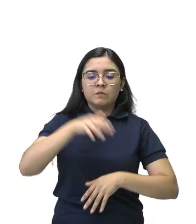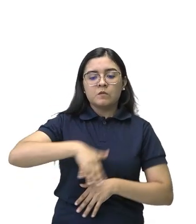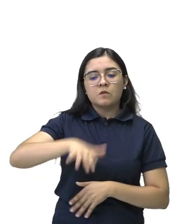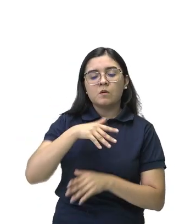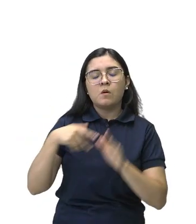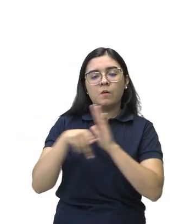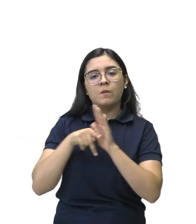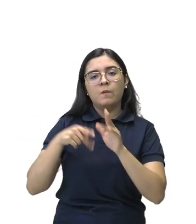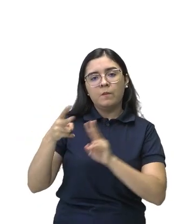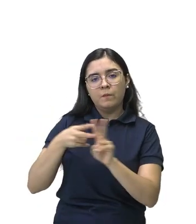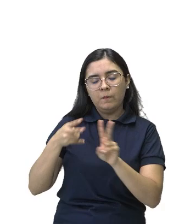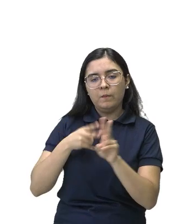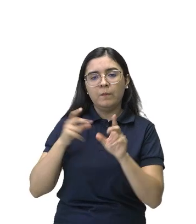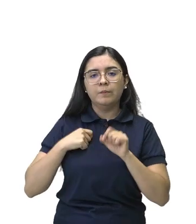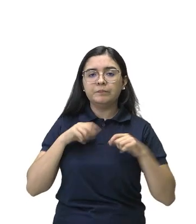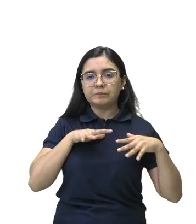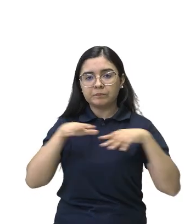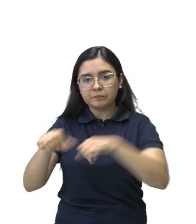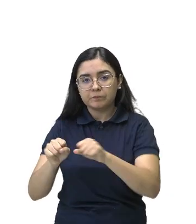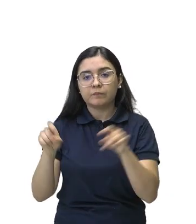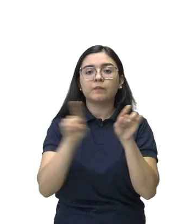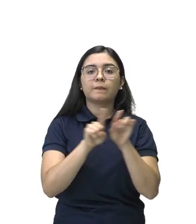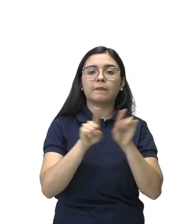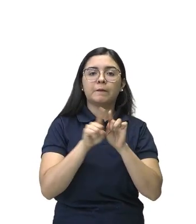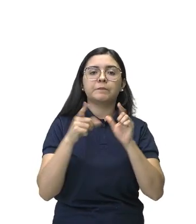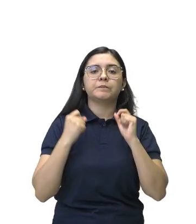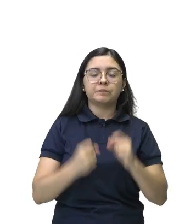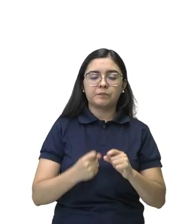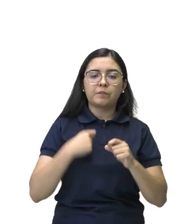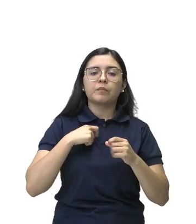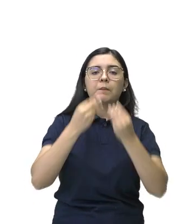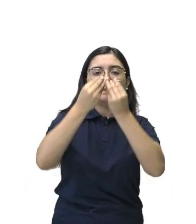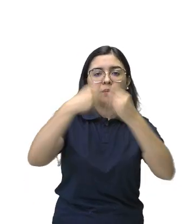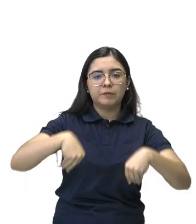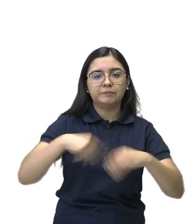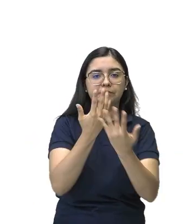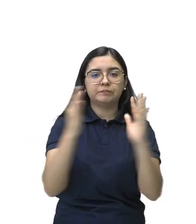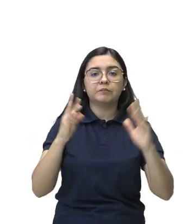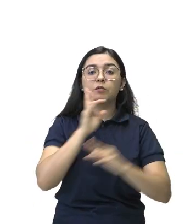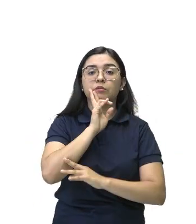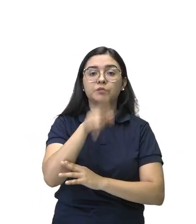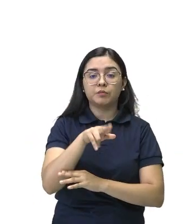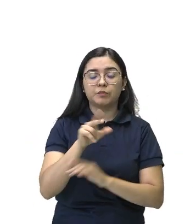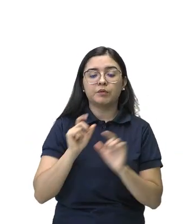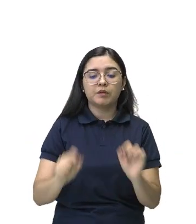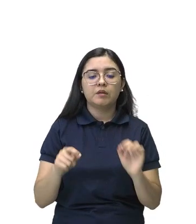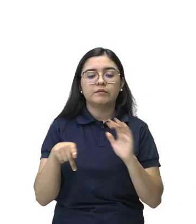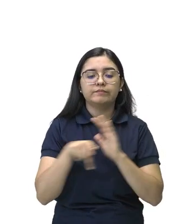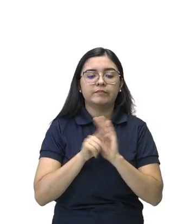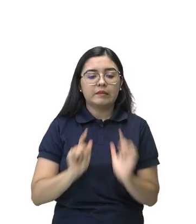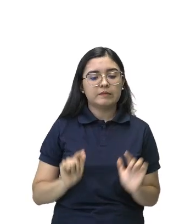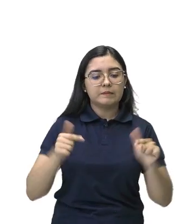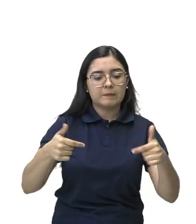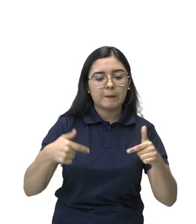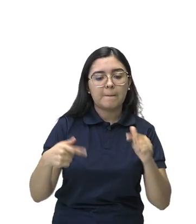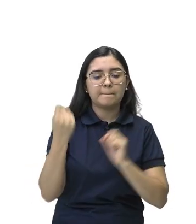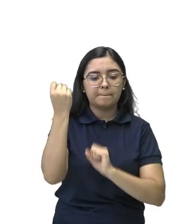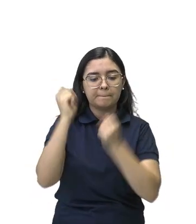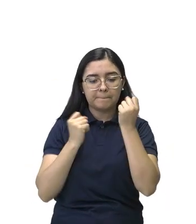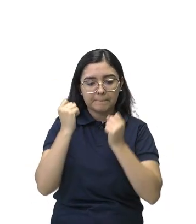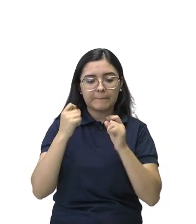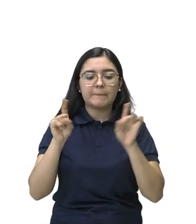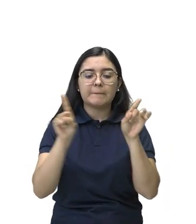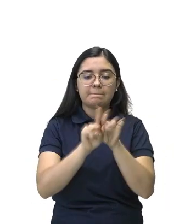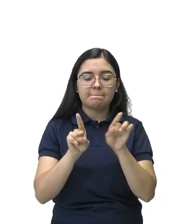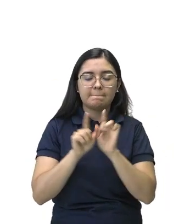tradicionais, com a invasão de terras e a degradação ambiental resultante das atividades industriais.